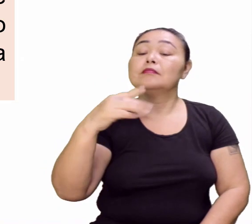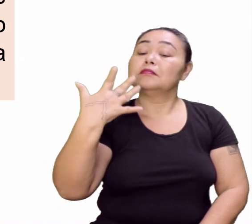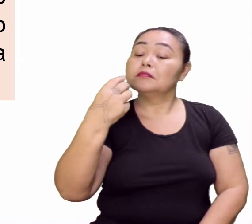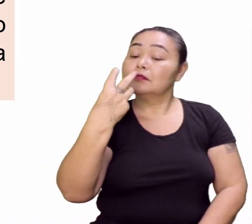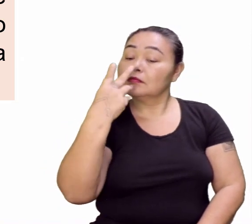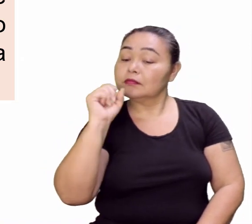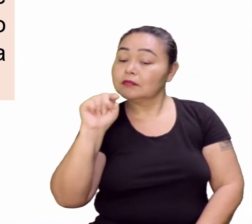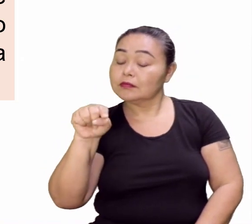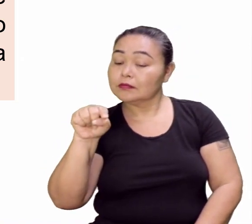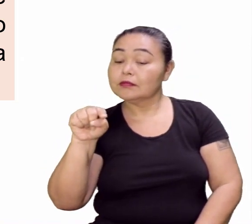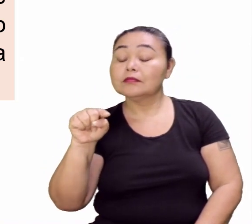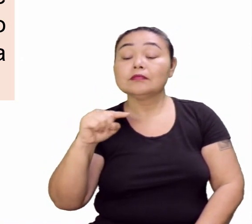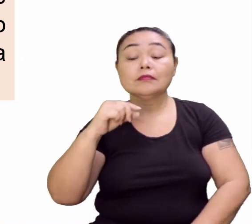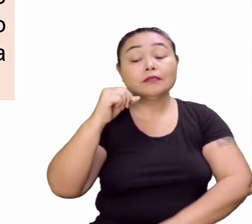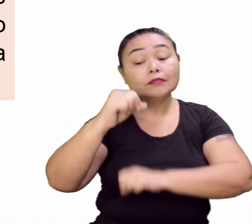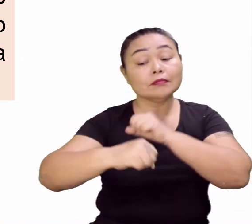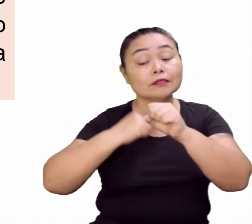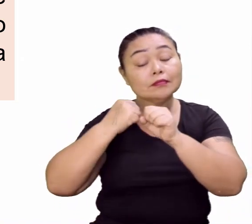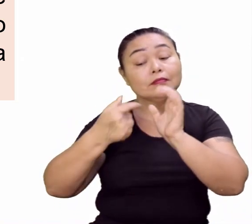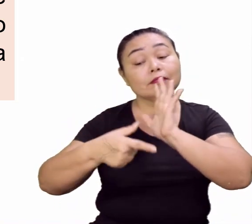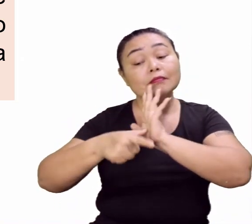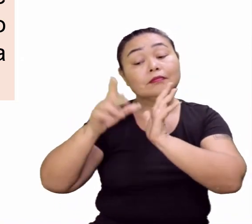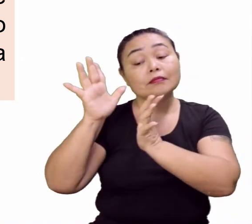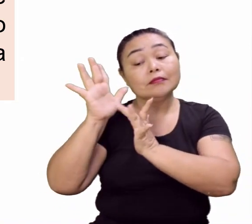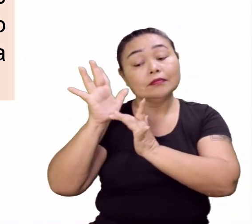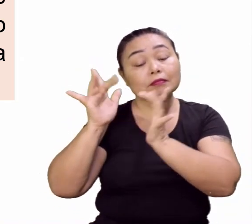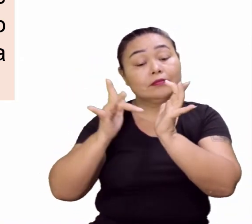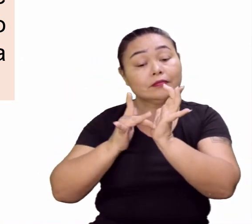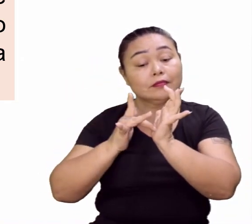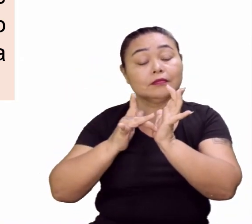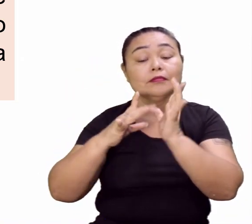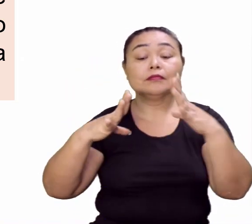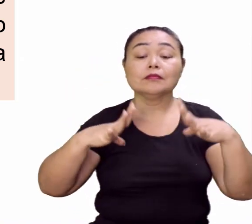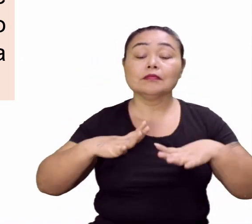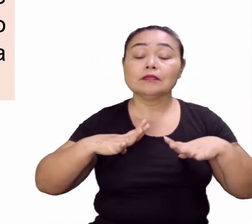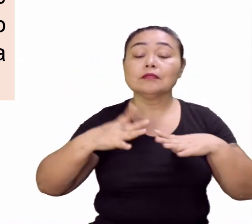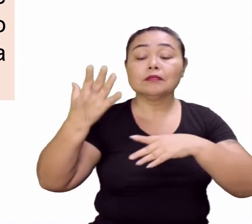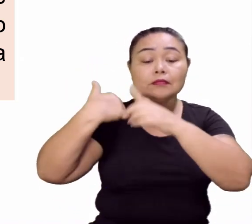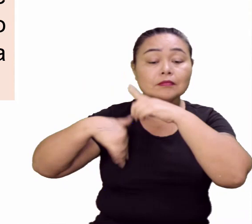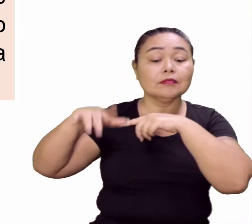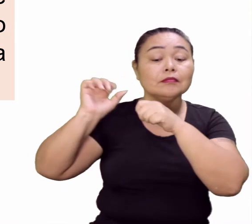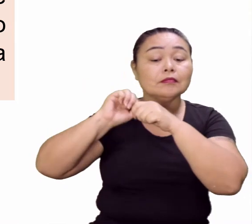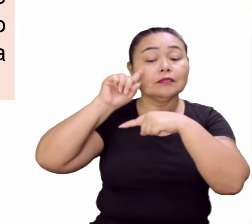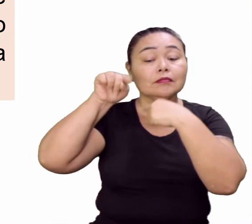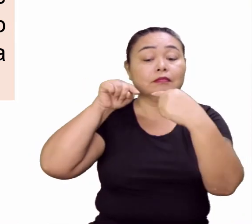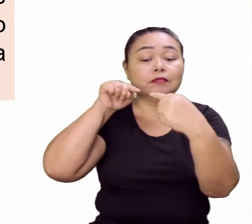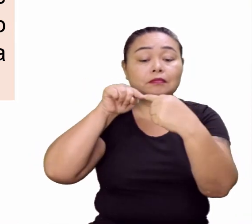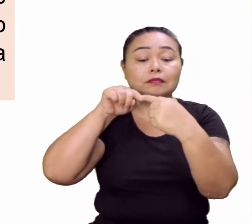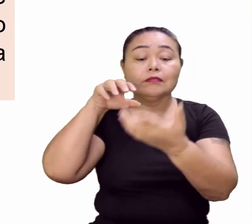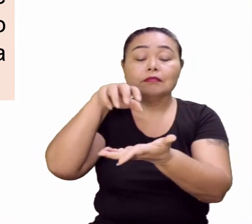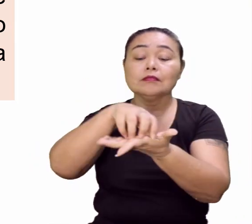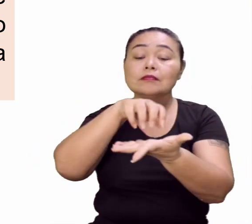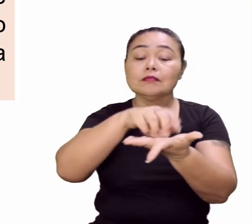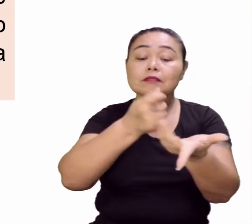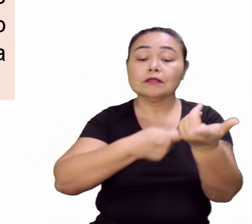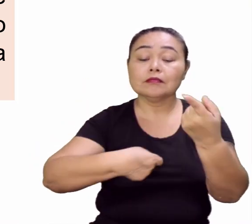antes de Cristo, as cidades na antiguidade tinham por objetivo ser centro de comércio